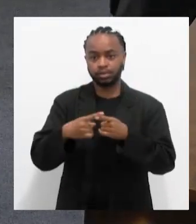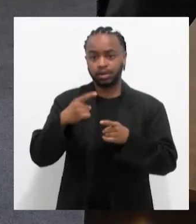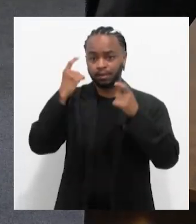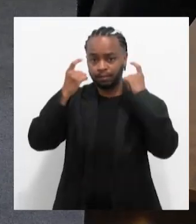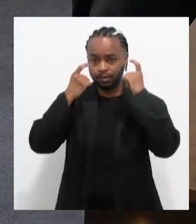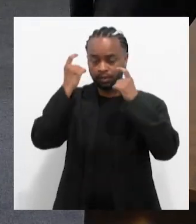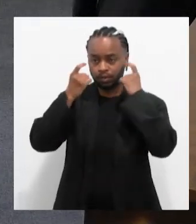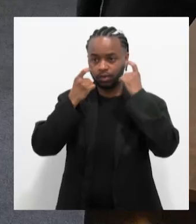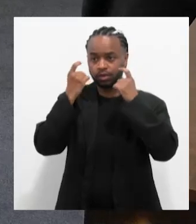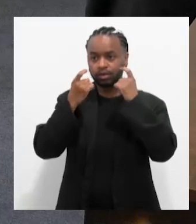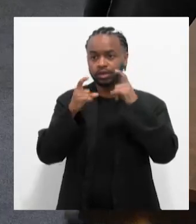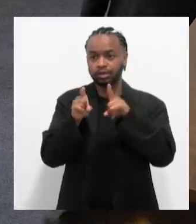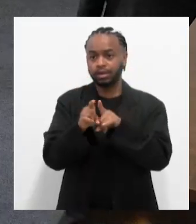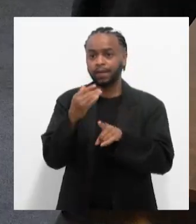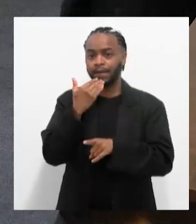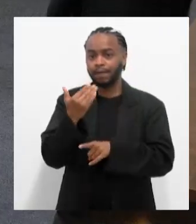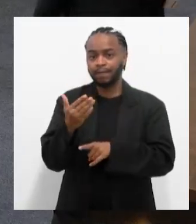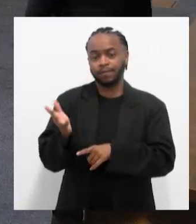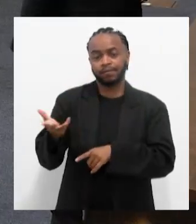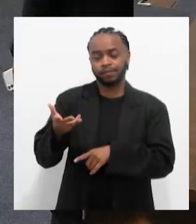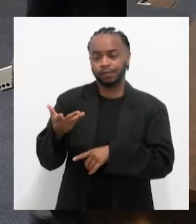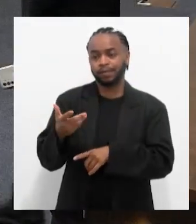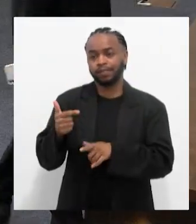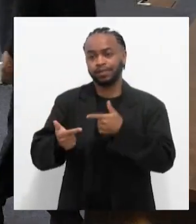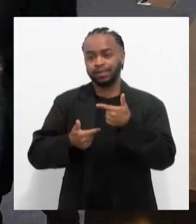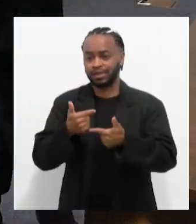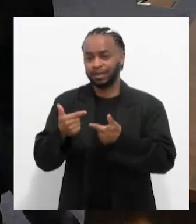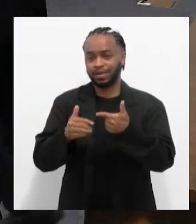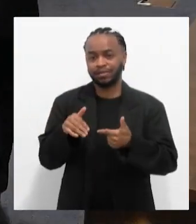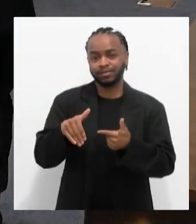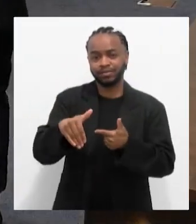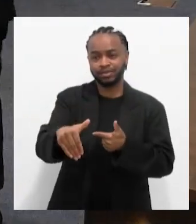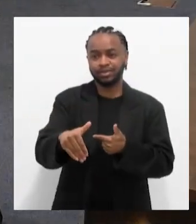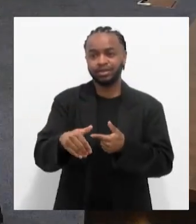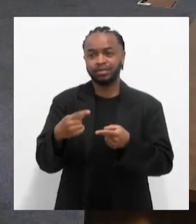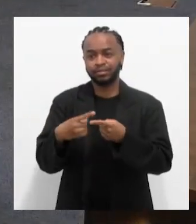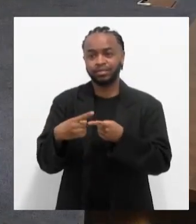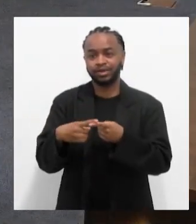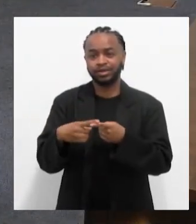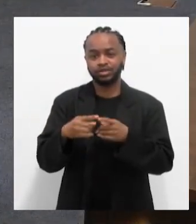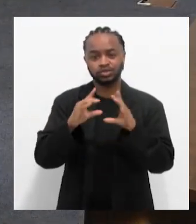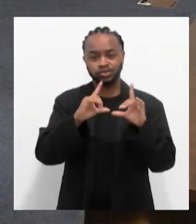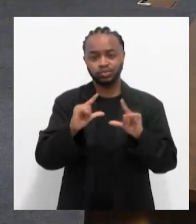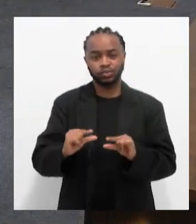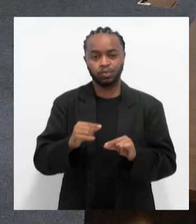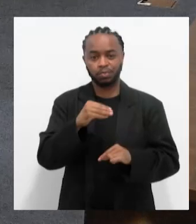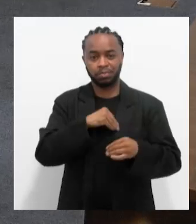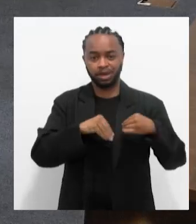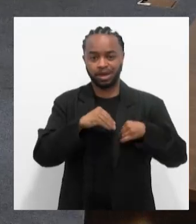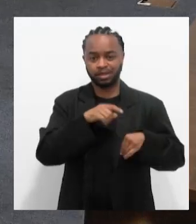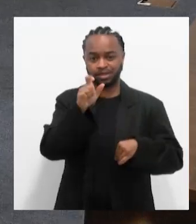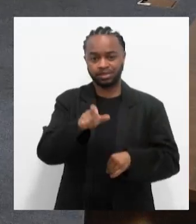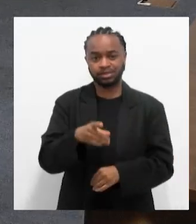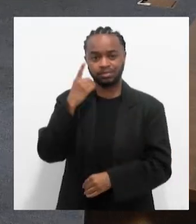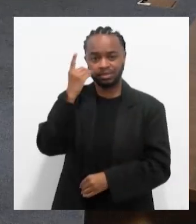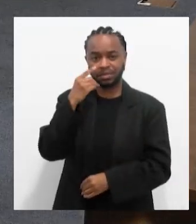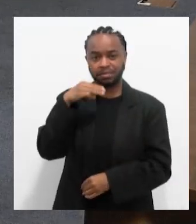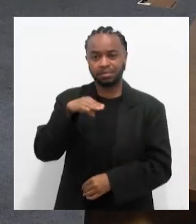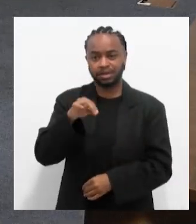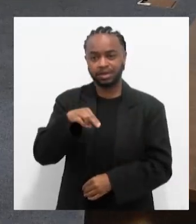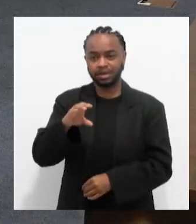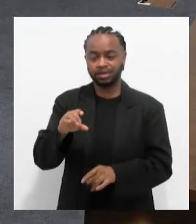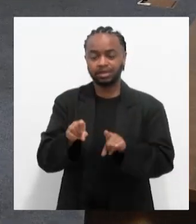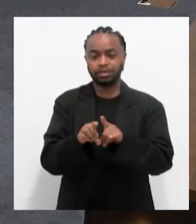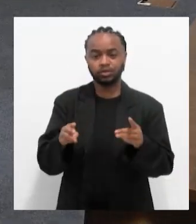e pedindo os serviços da capelania em breve, para amainar os pecados do deputado Mink. E os judeus que foram